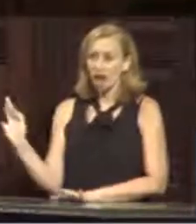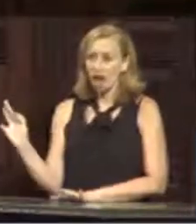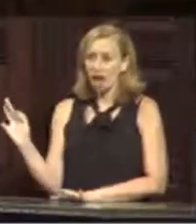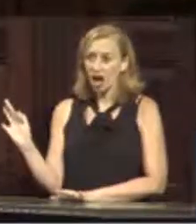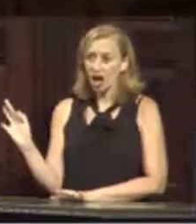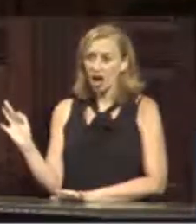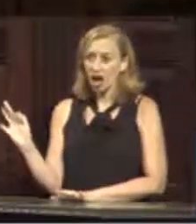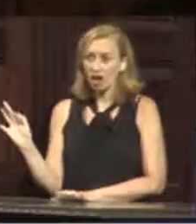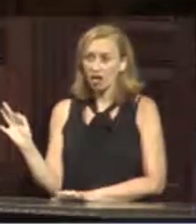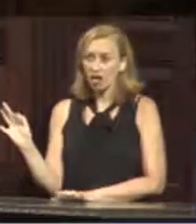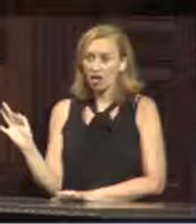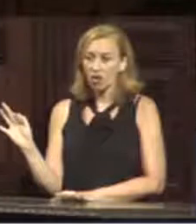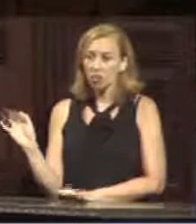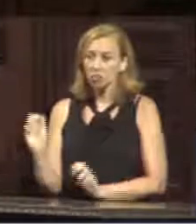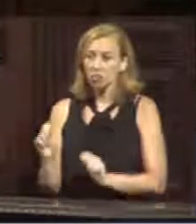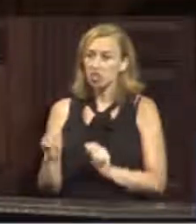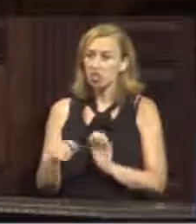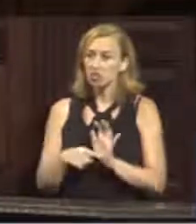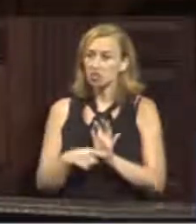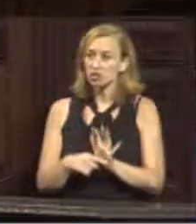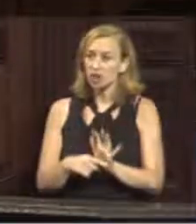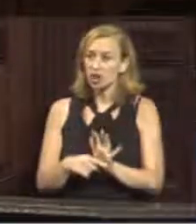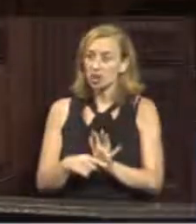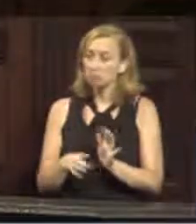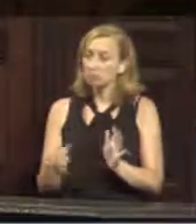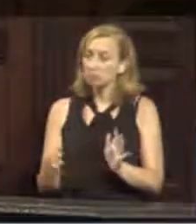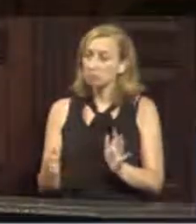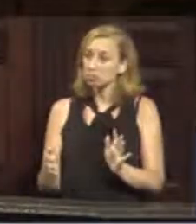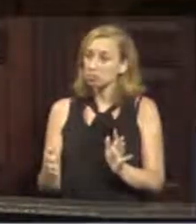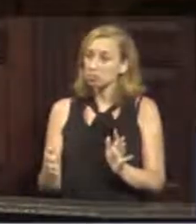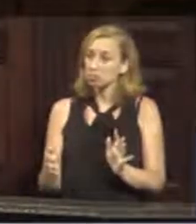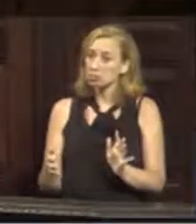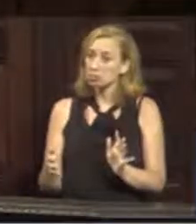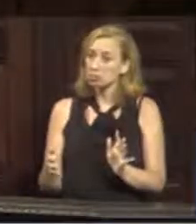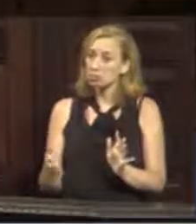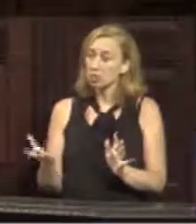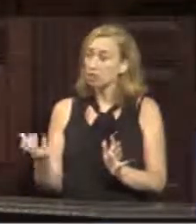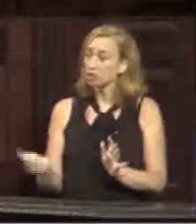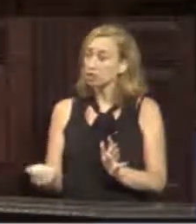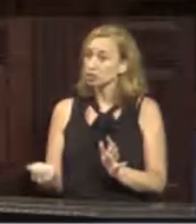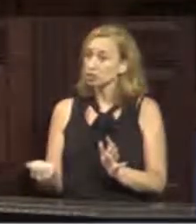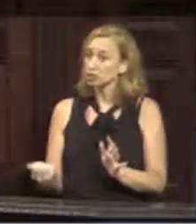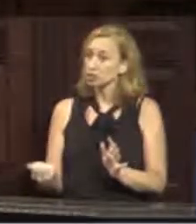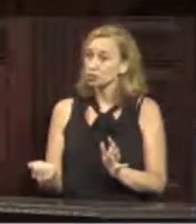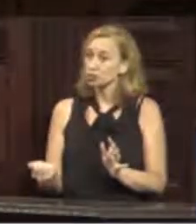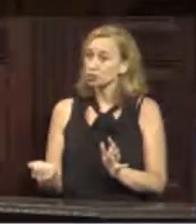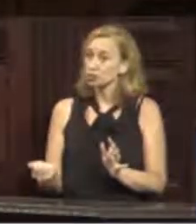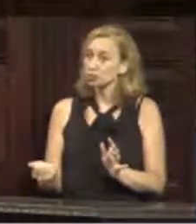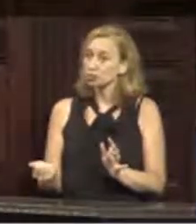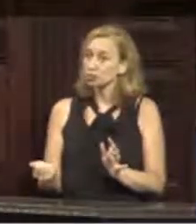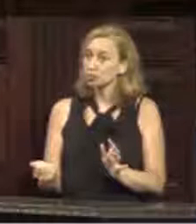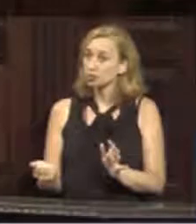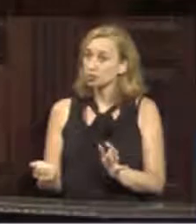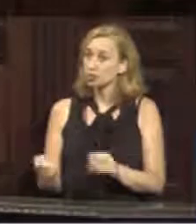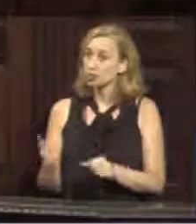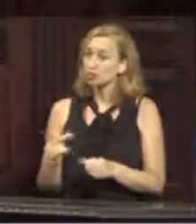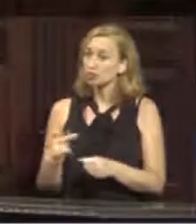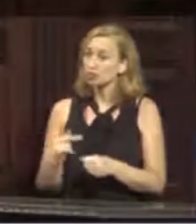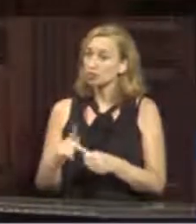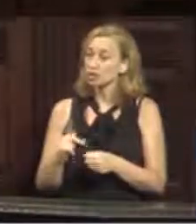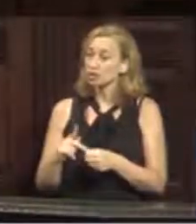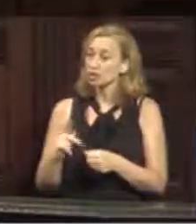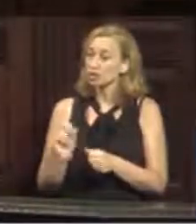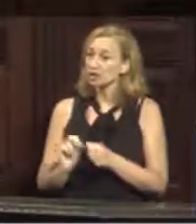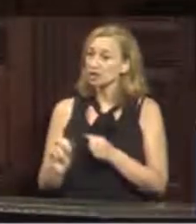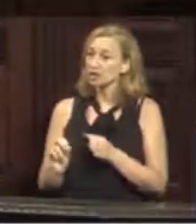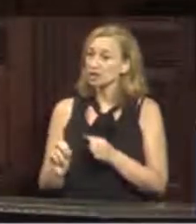nos ressarcir, acatou o recurso que a Petrobras fez contra